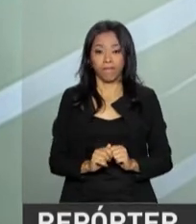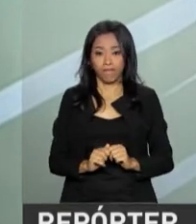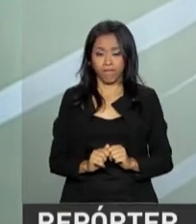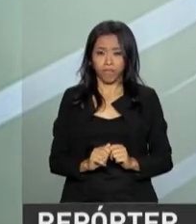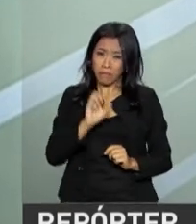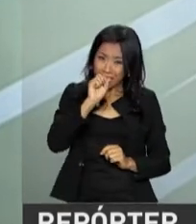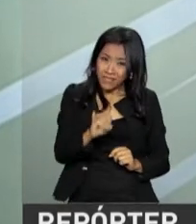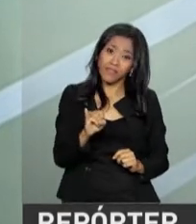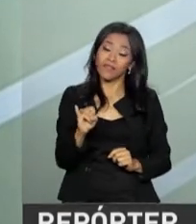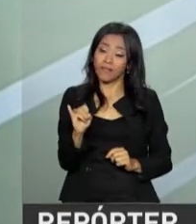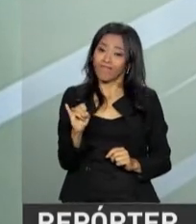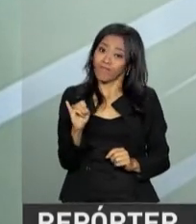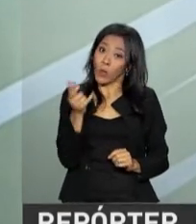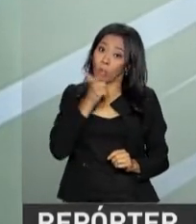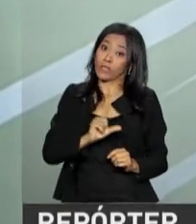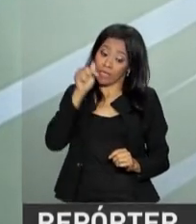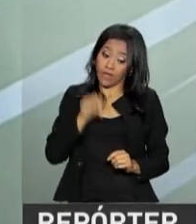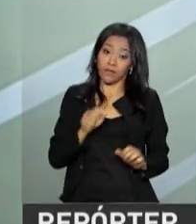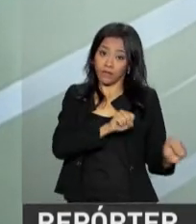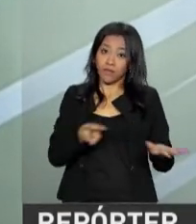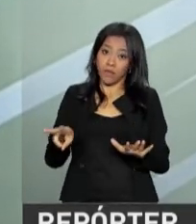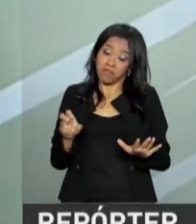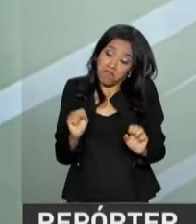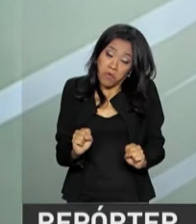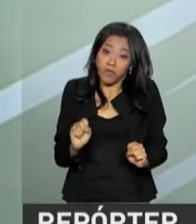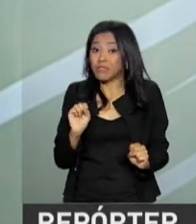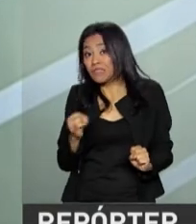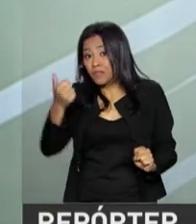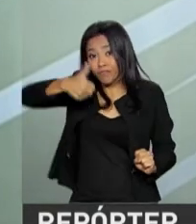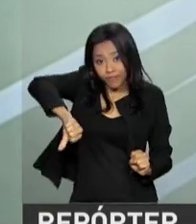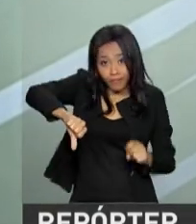se ainda der essa semana, é essa semana, se não, começo da semana que vem.